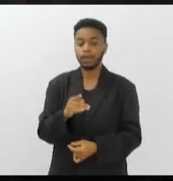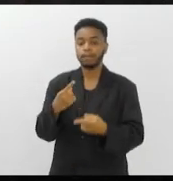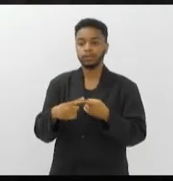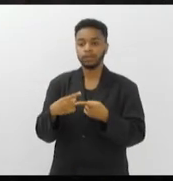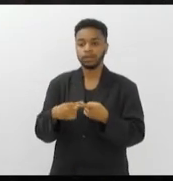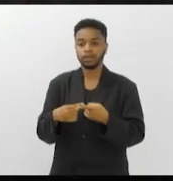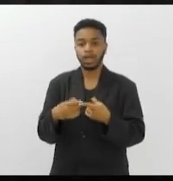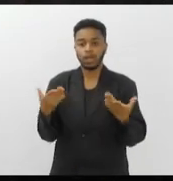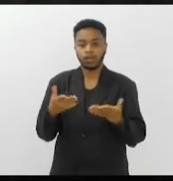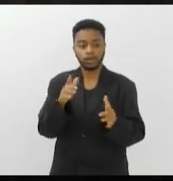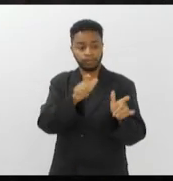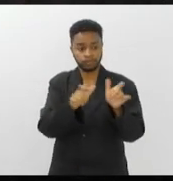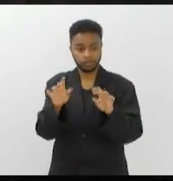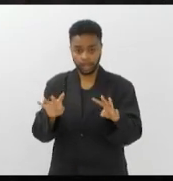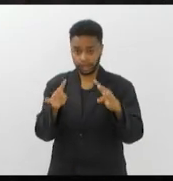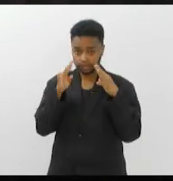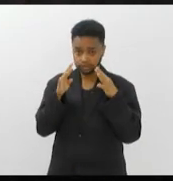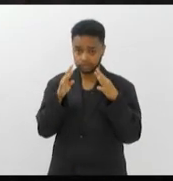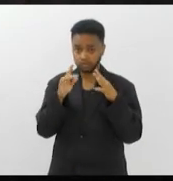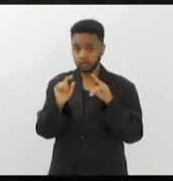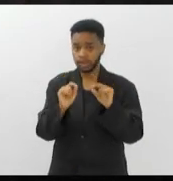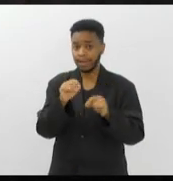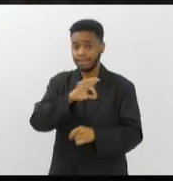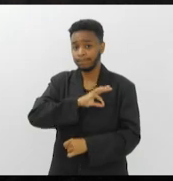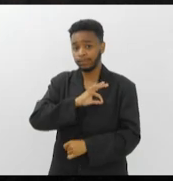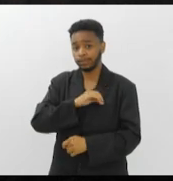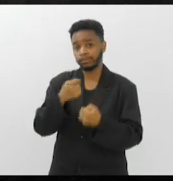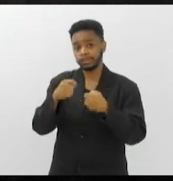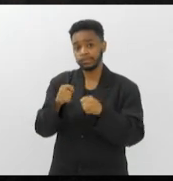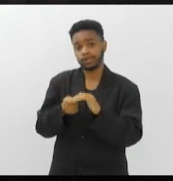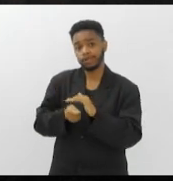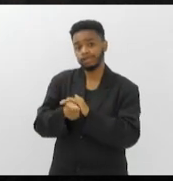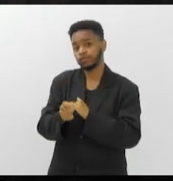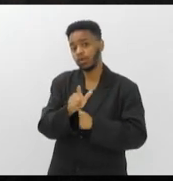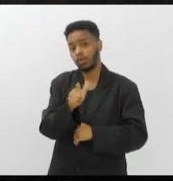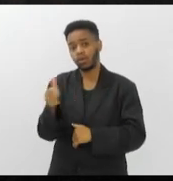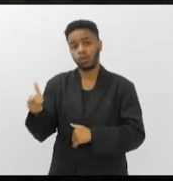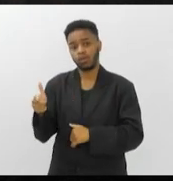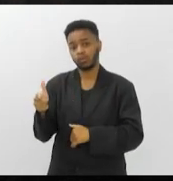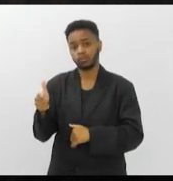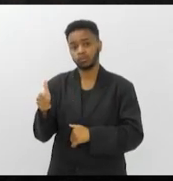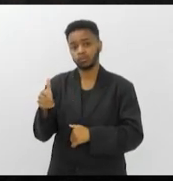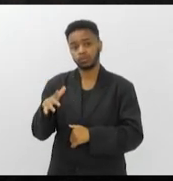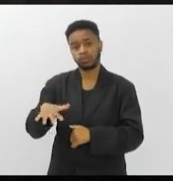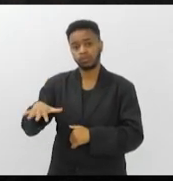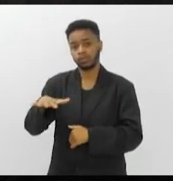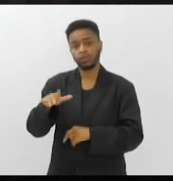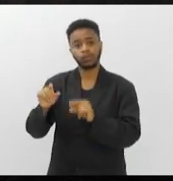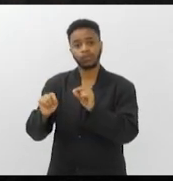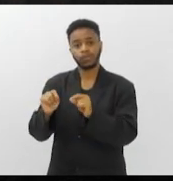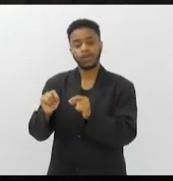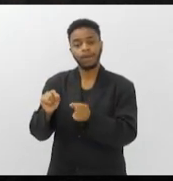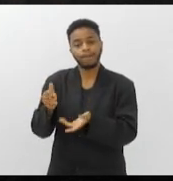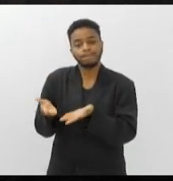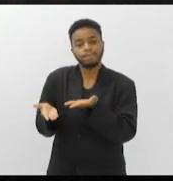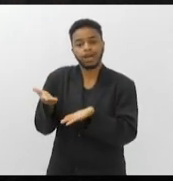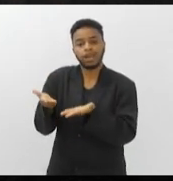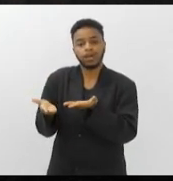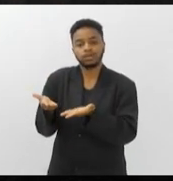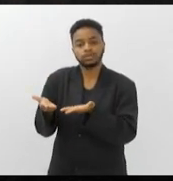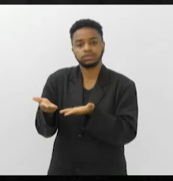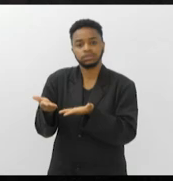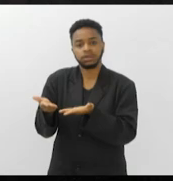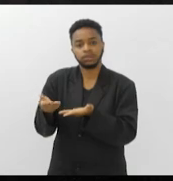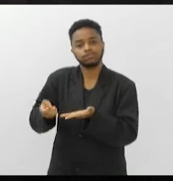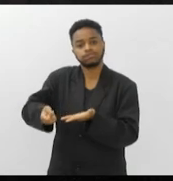que está me assistindo aqui, a polícia vai ter que investir em outro equipamento. Balança de precisão.